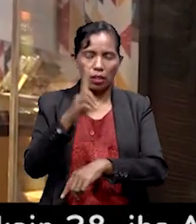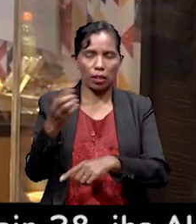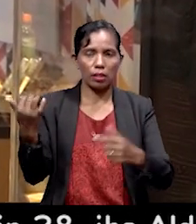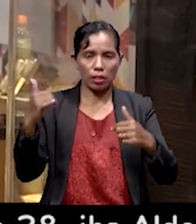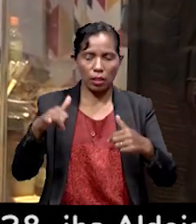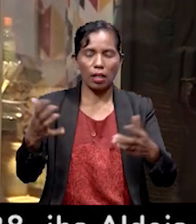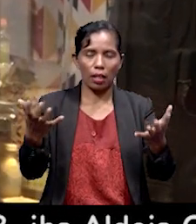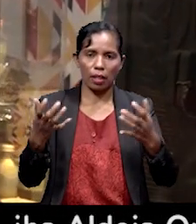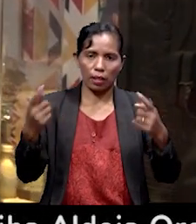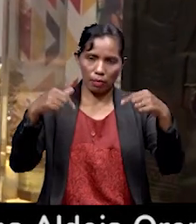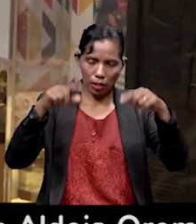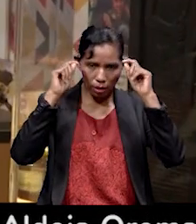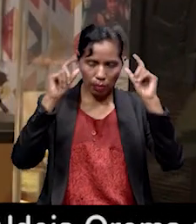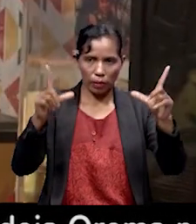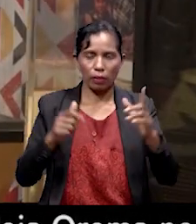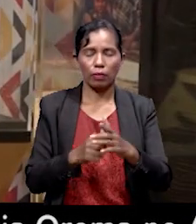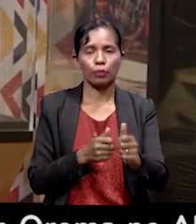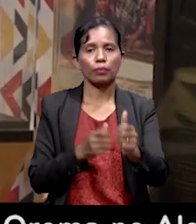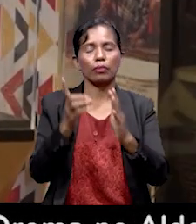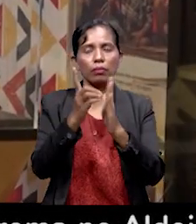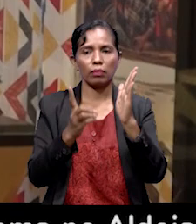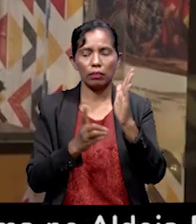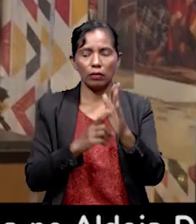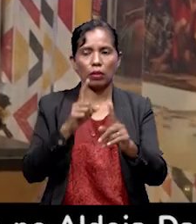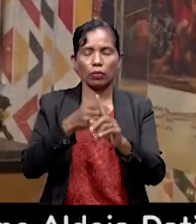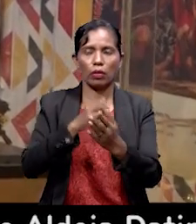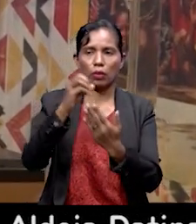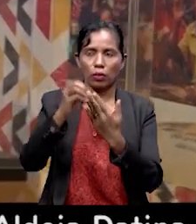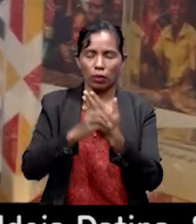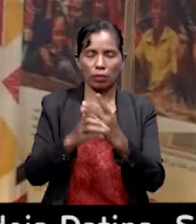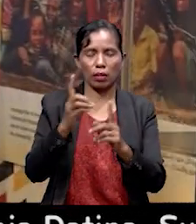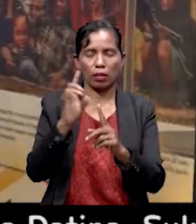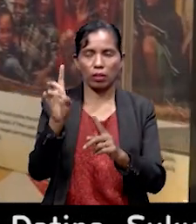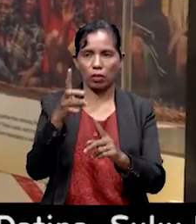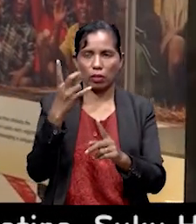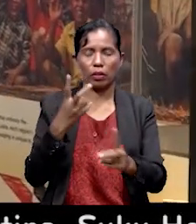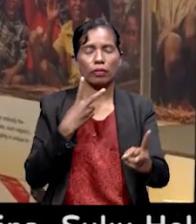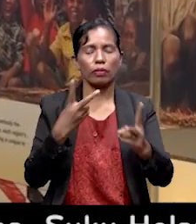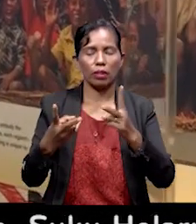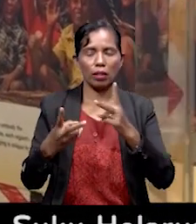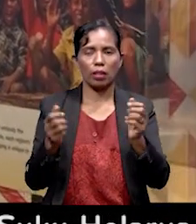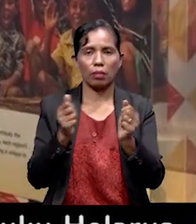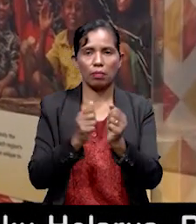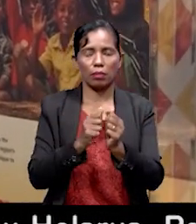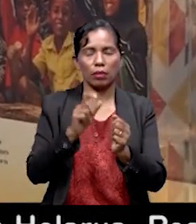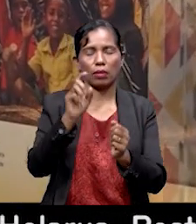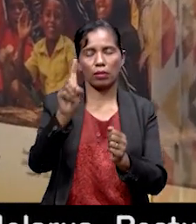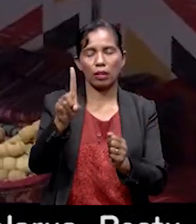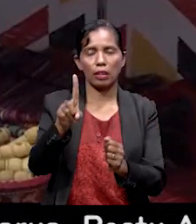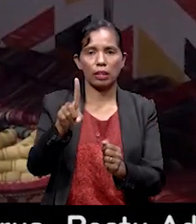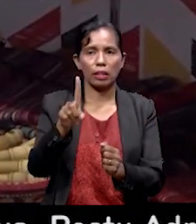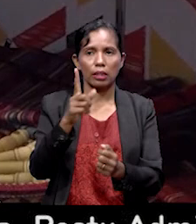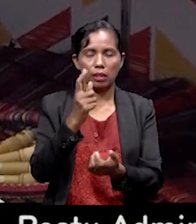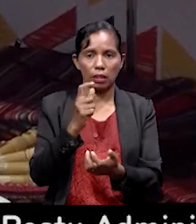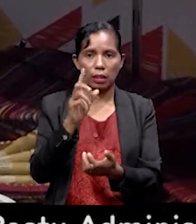tuir dadu sahu si lorong ida fulang utobru tolorong sanur resing itu fulang ne visitante rihun sanulu resing ida mak visita ona pavidang